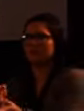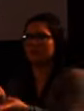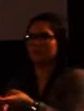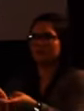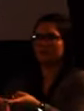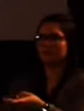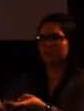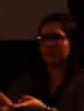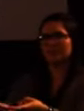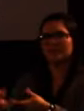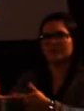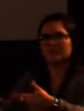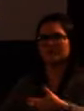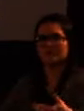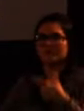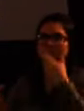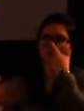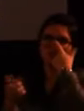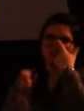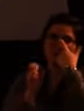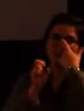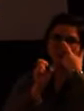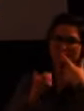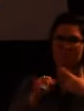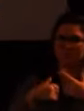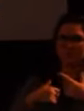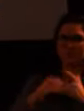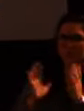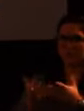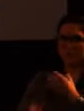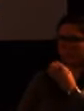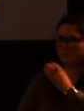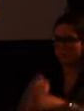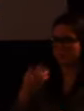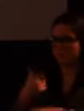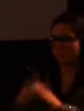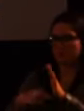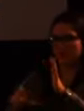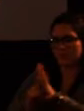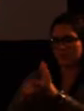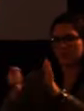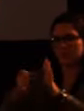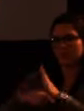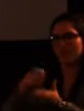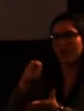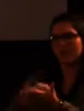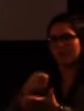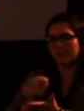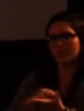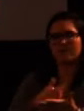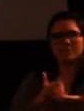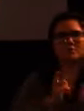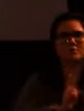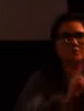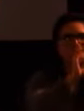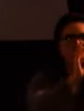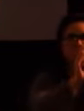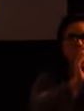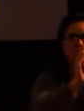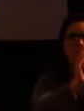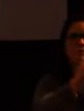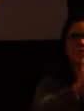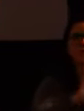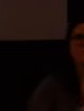mais afastados. Então, na medida em que a gente traz a obrigação de destinar área para comércio e serviço dentro do empreendimento